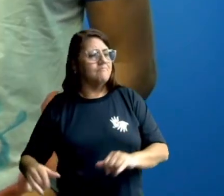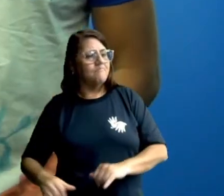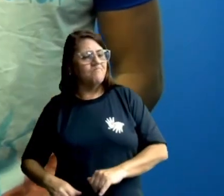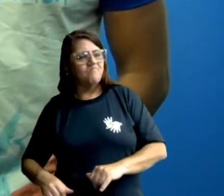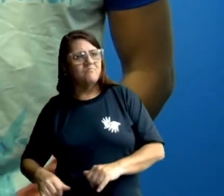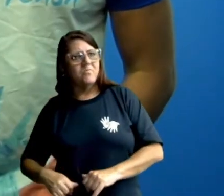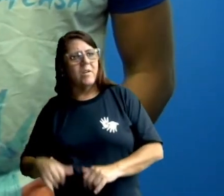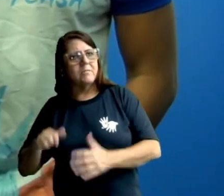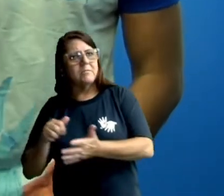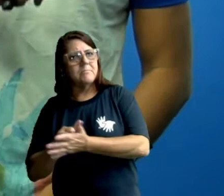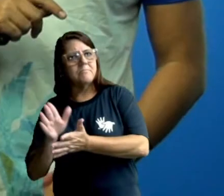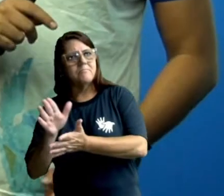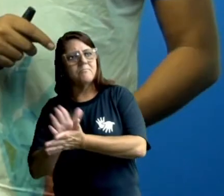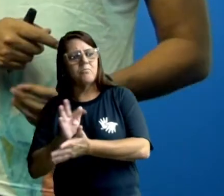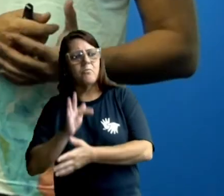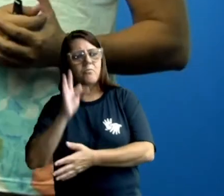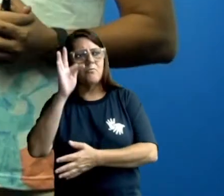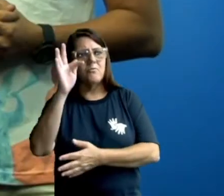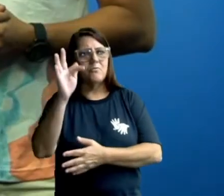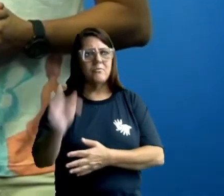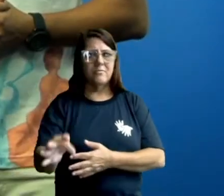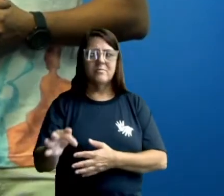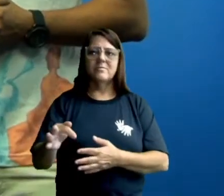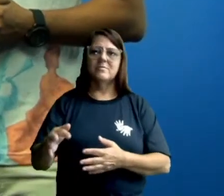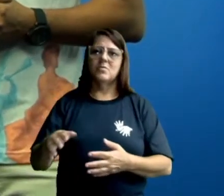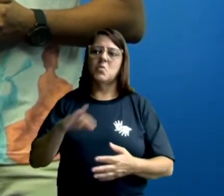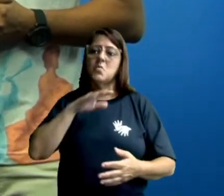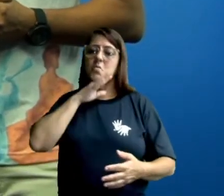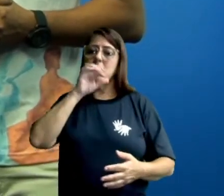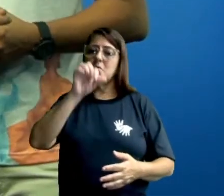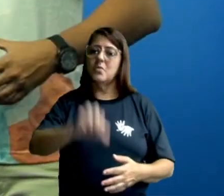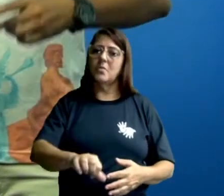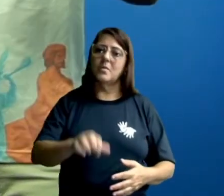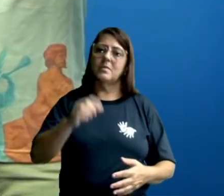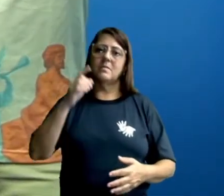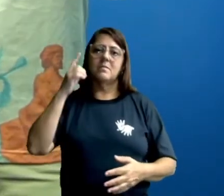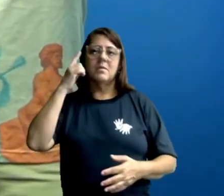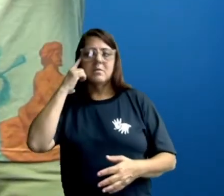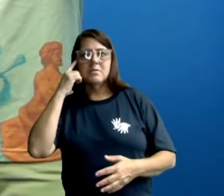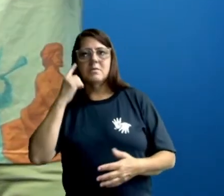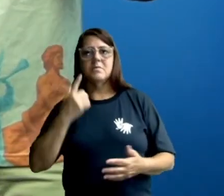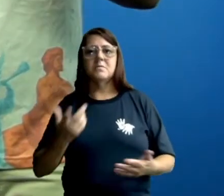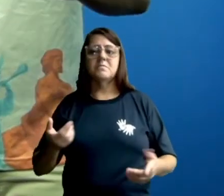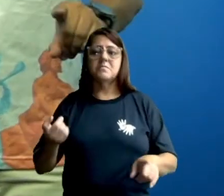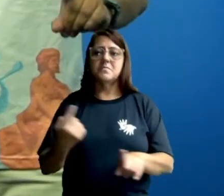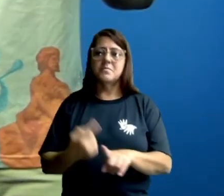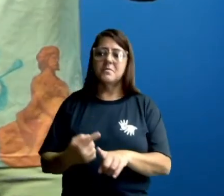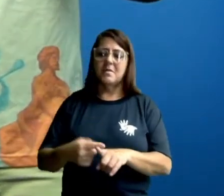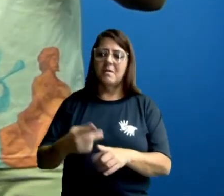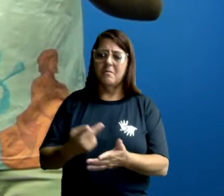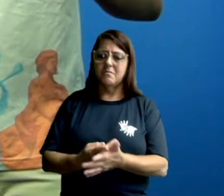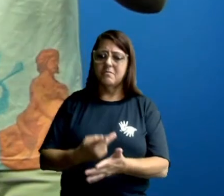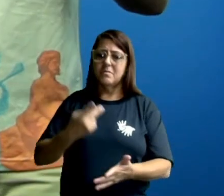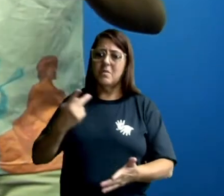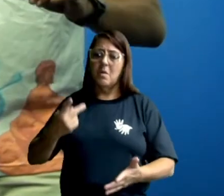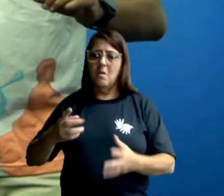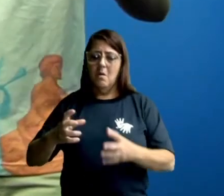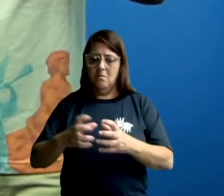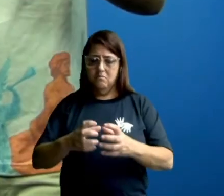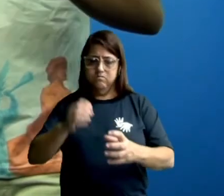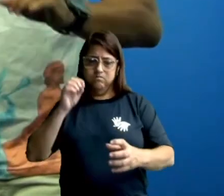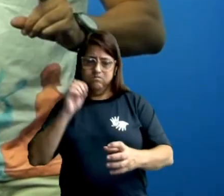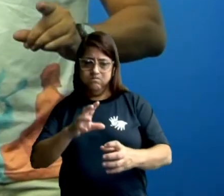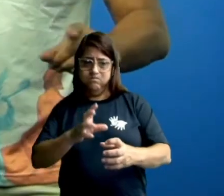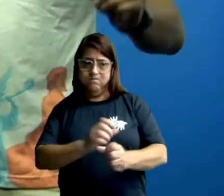ter consequências drásticas para os japoneses, que vai ser o lançamento da bomba